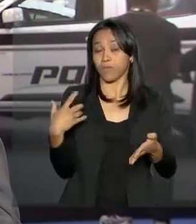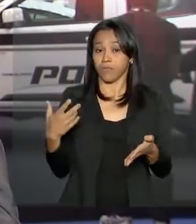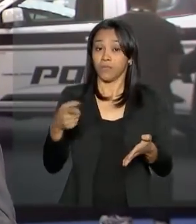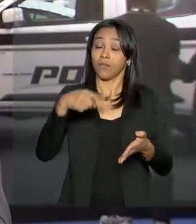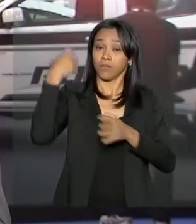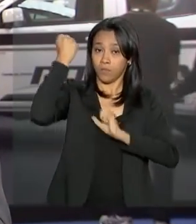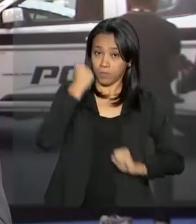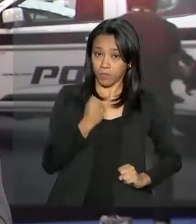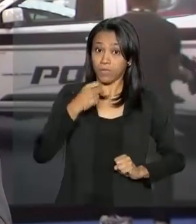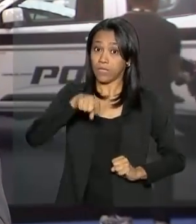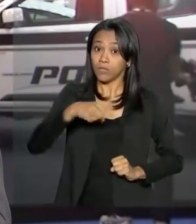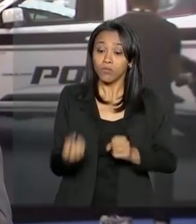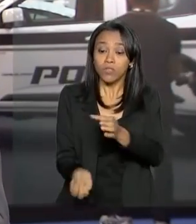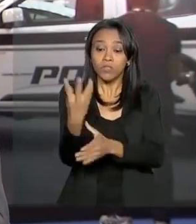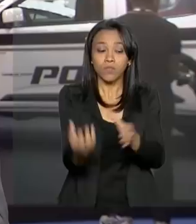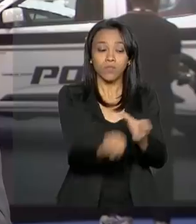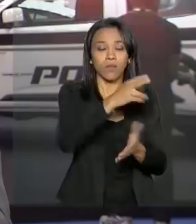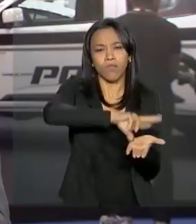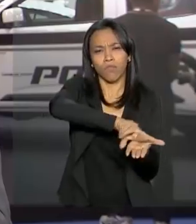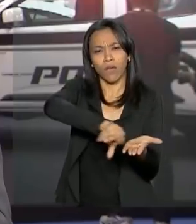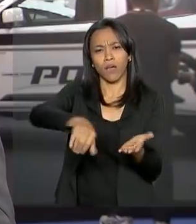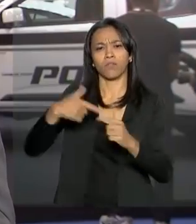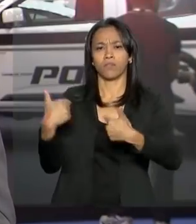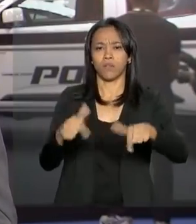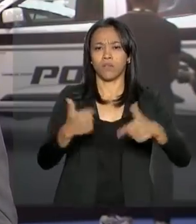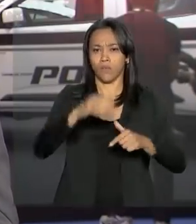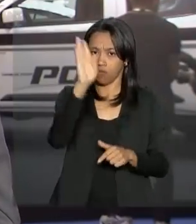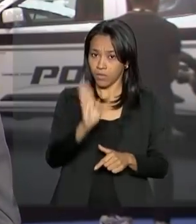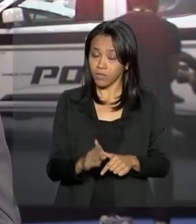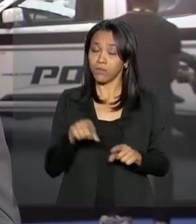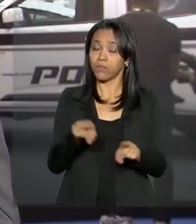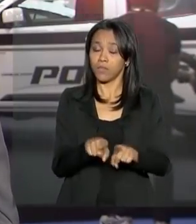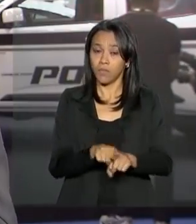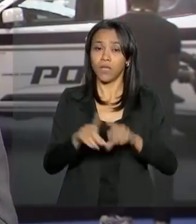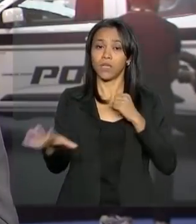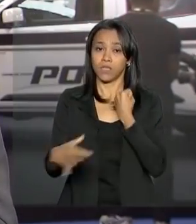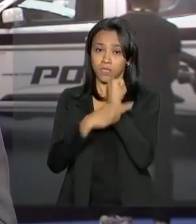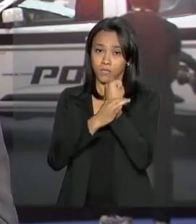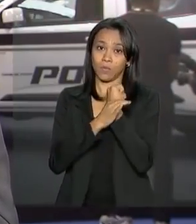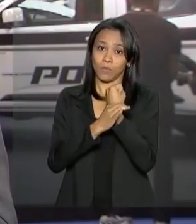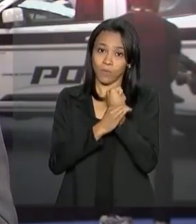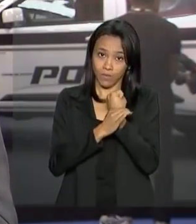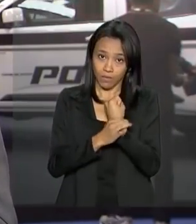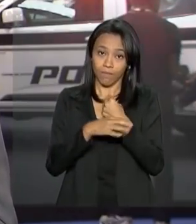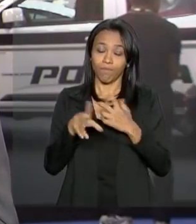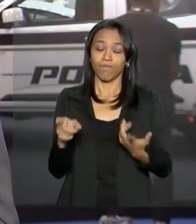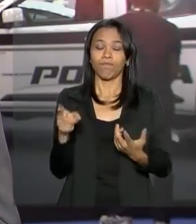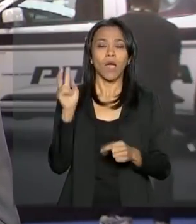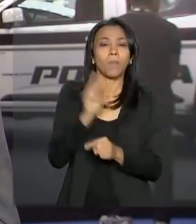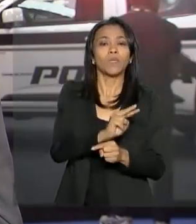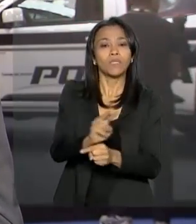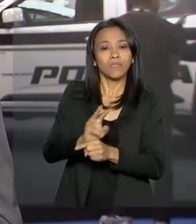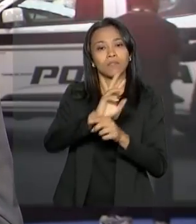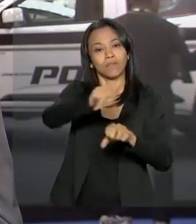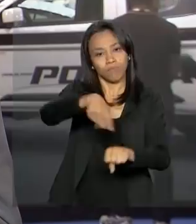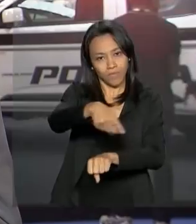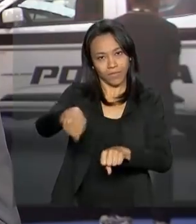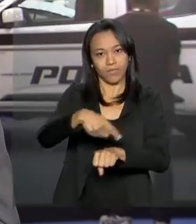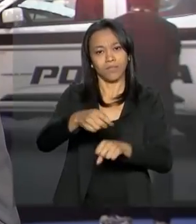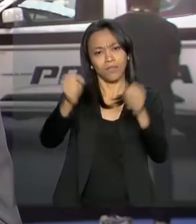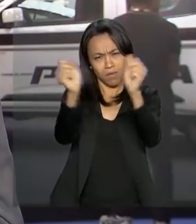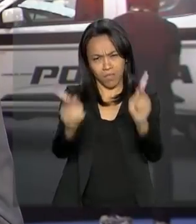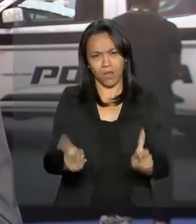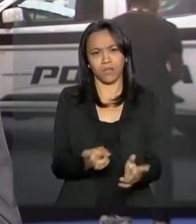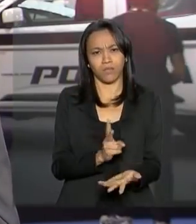de empregos aqui no país e também ajuda a garantir a soberania da nação e a manutenção da paz. Vamos conferir